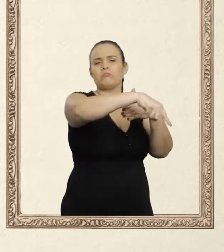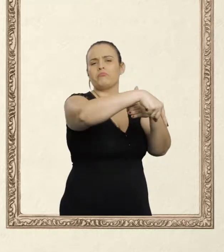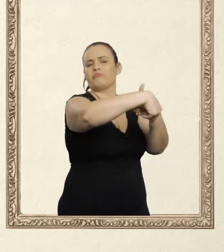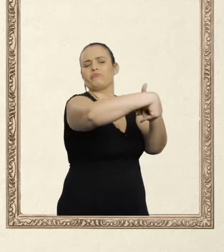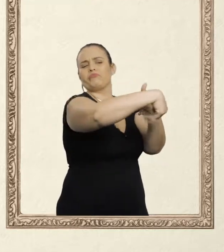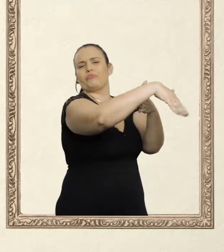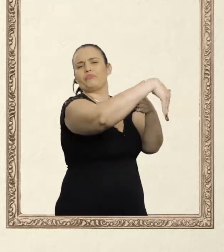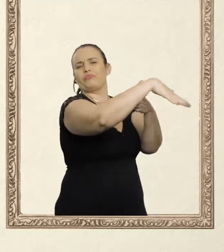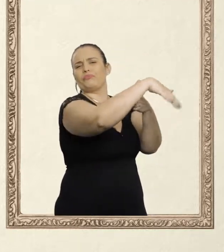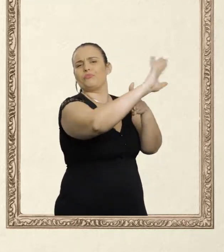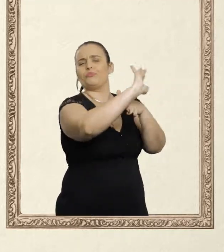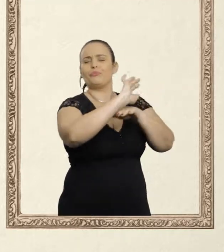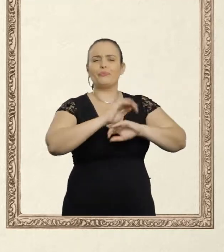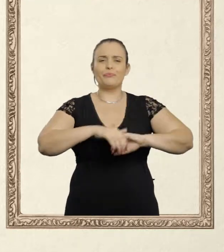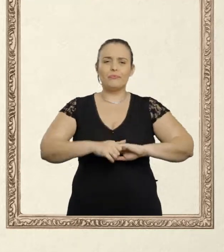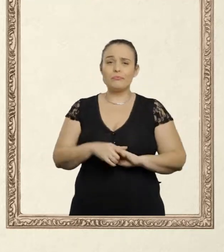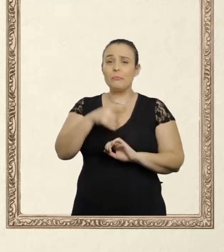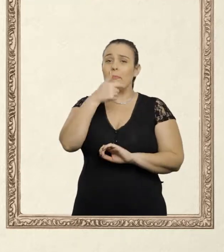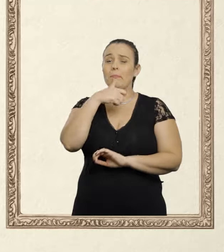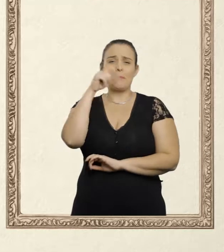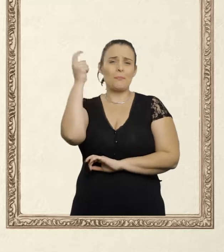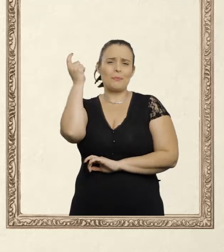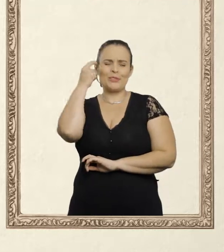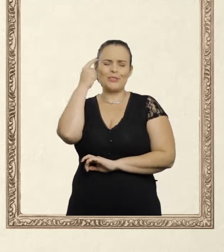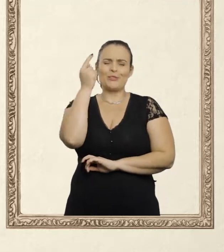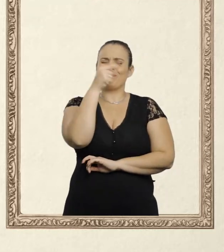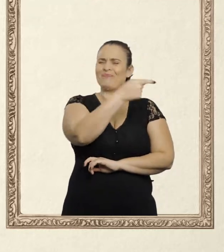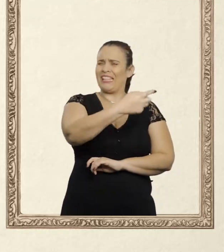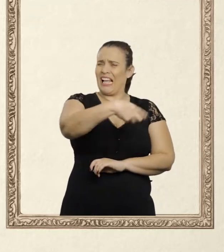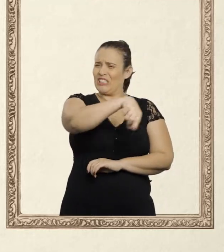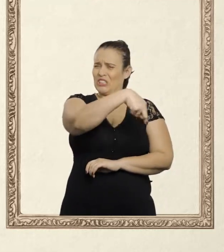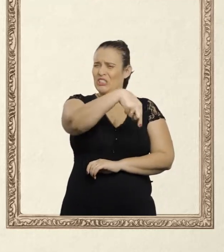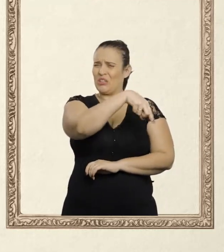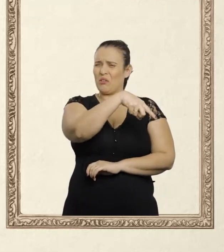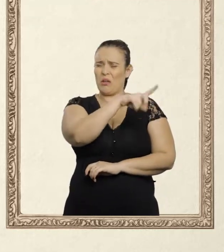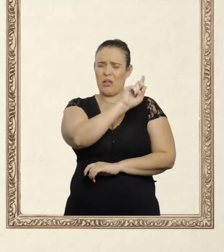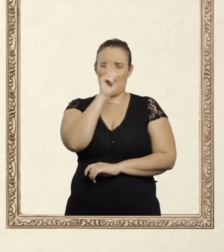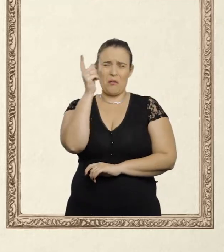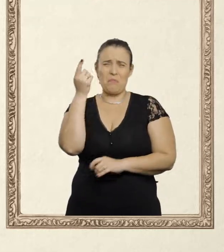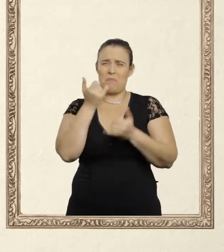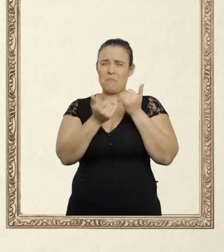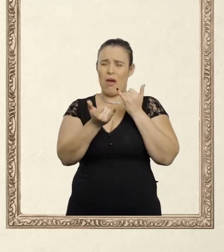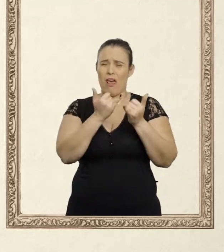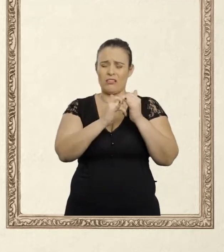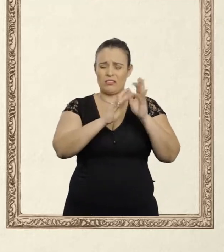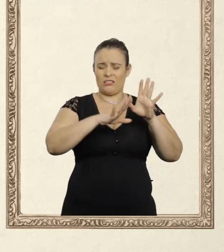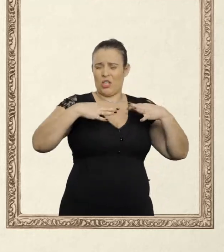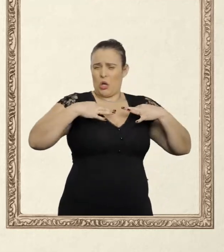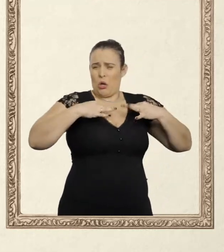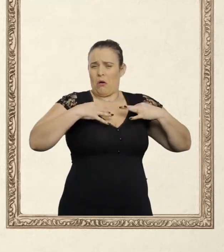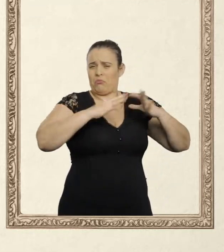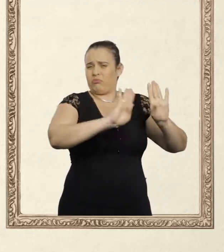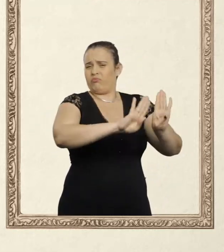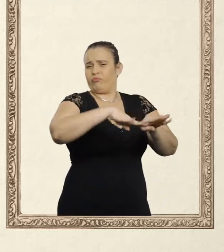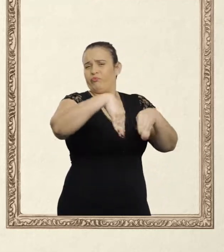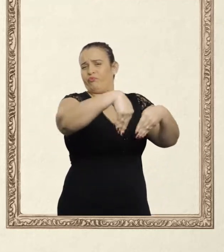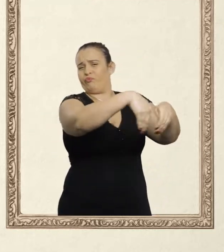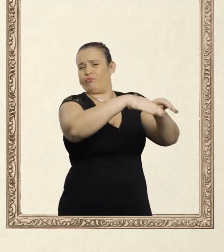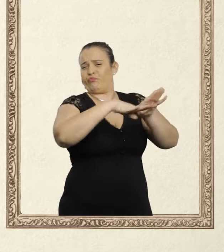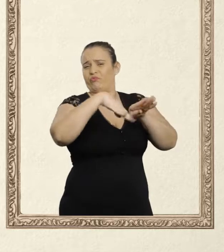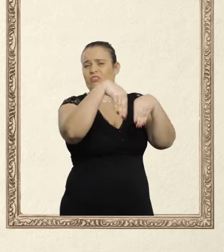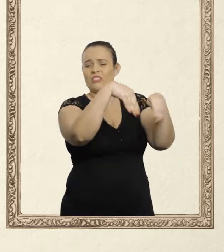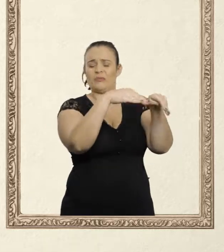voltar e pegar a sombra sem incomodar as crianças. A Sra. Darling achou que a sombra parecia uma roupa pendurada na